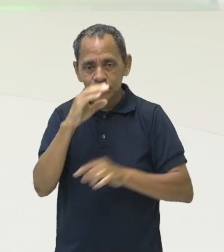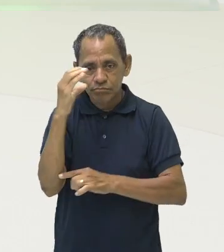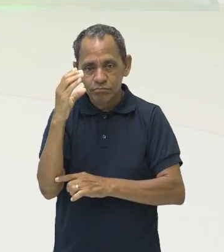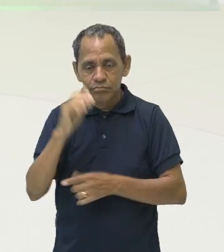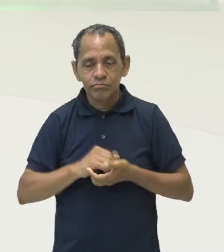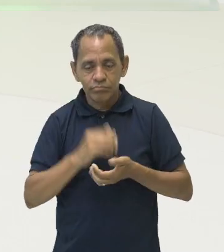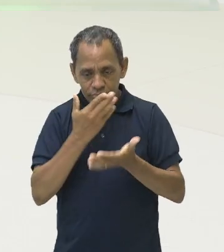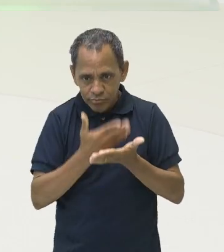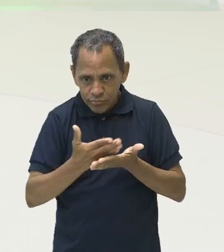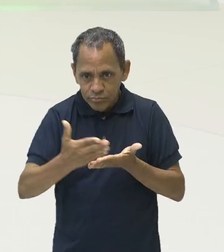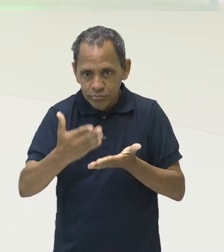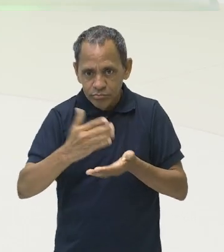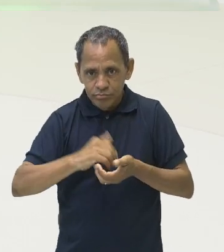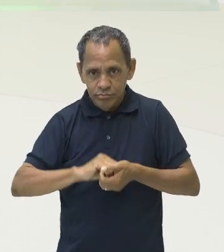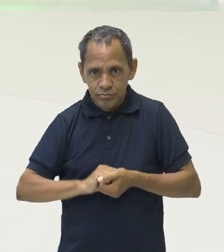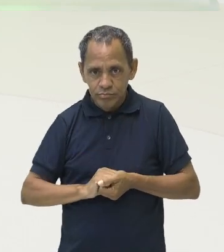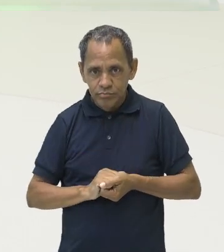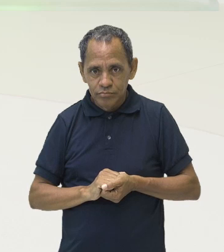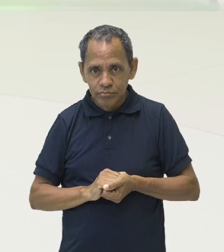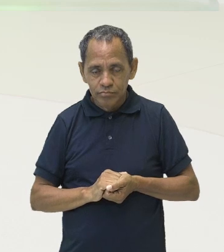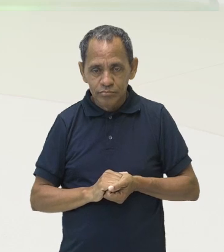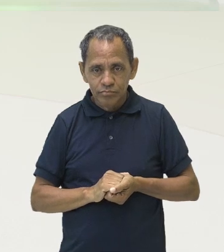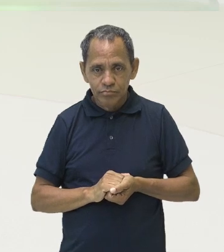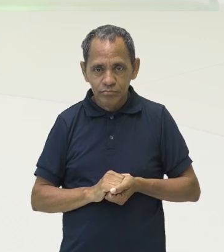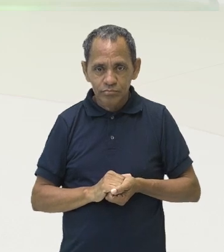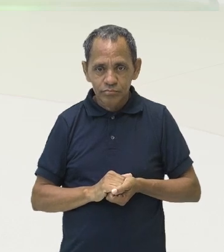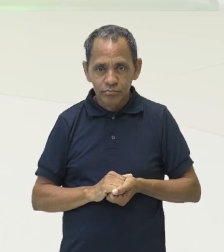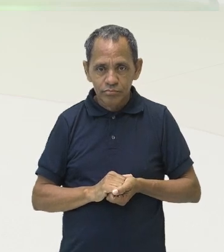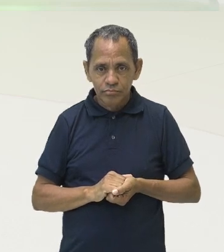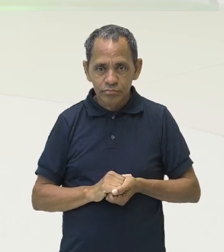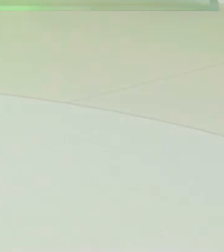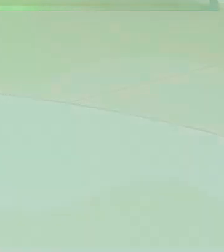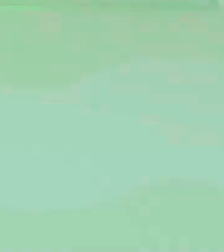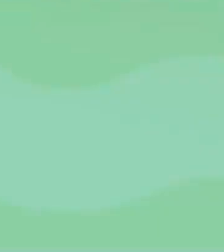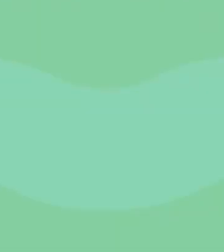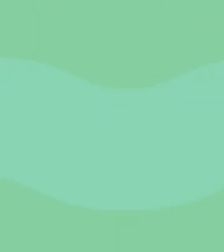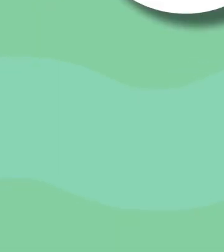Então vamos para a nossa aula.